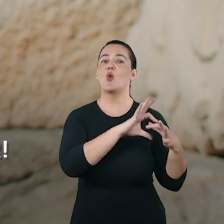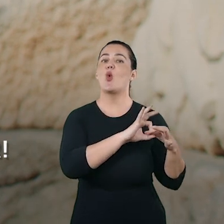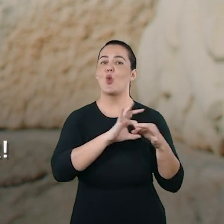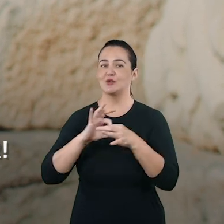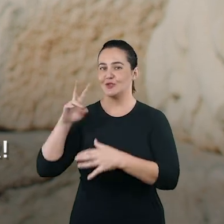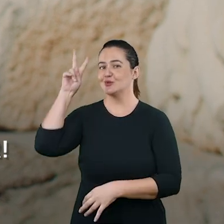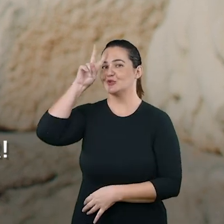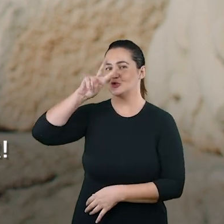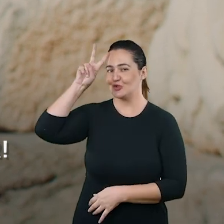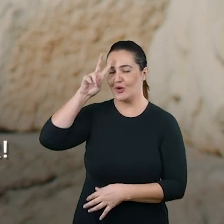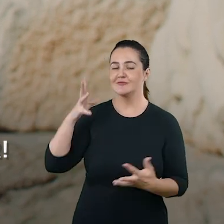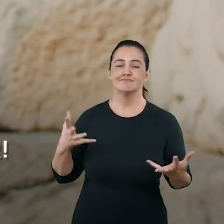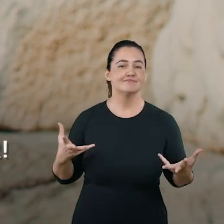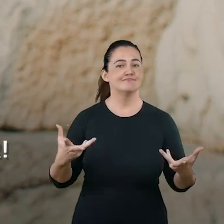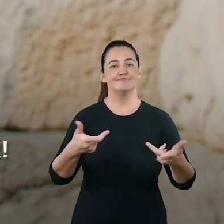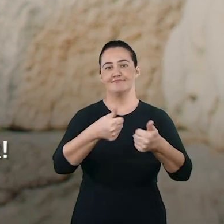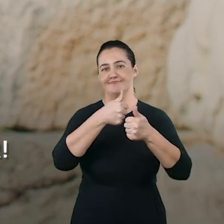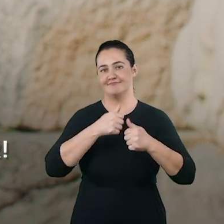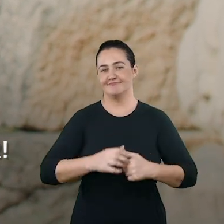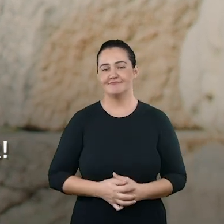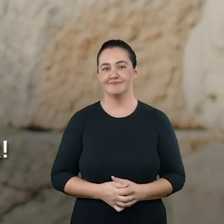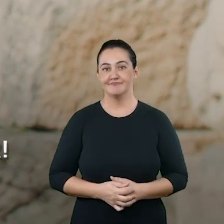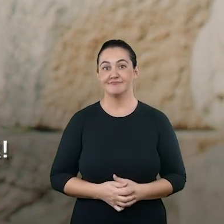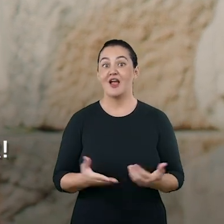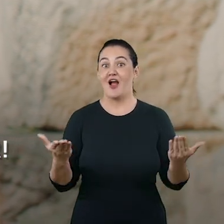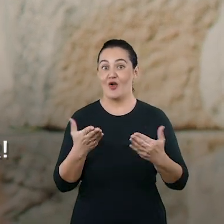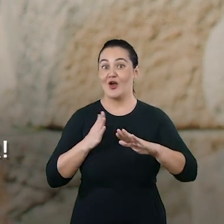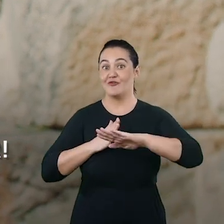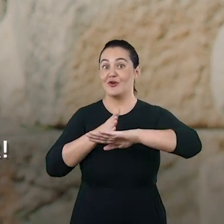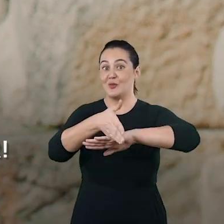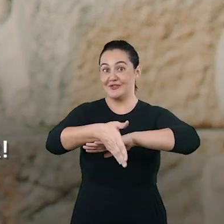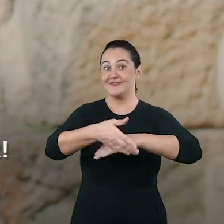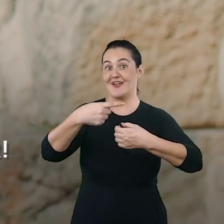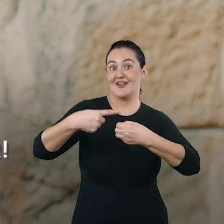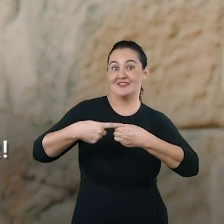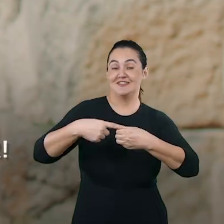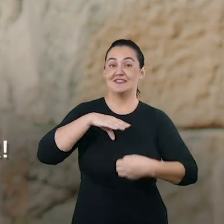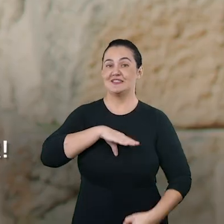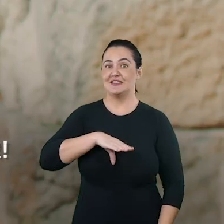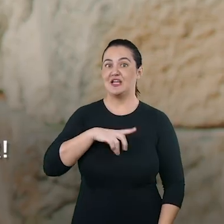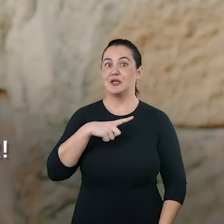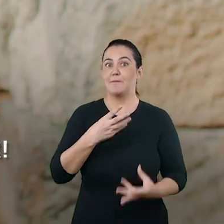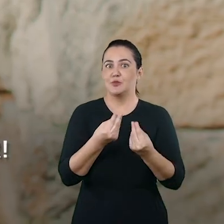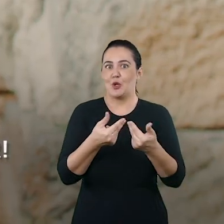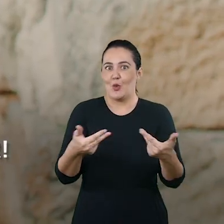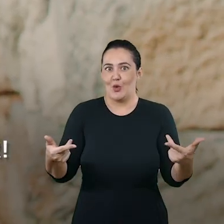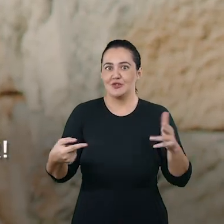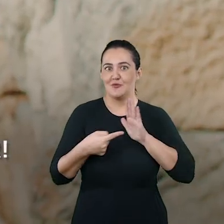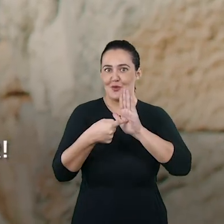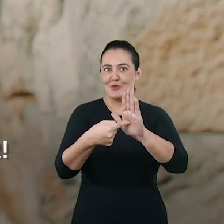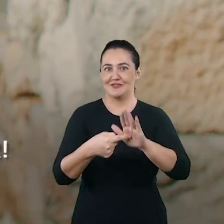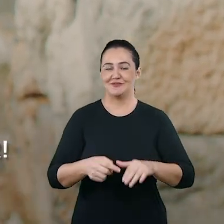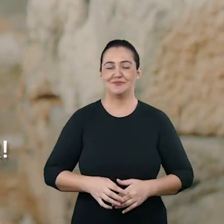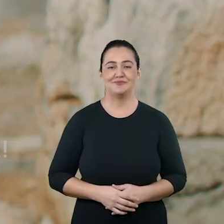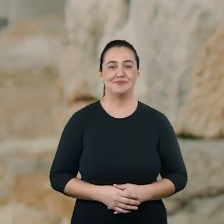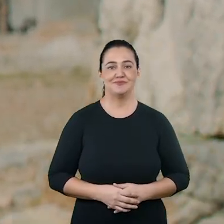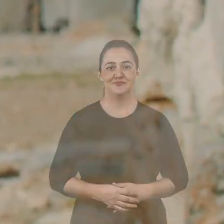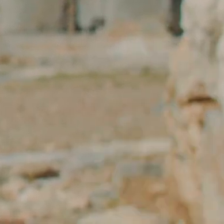maravilhoso, isto é sensacional. Agora vamos entrar na cidade, porque ainda tem muita coisa para mostrar para você lá dentro.